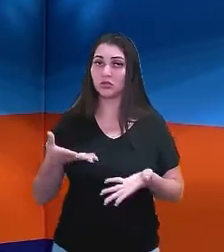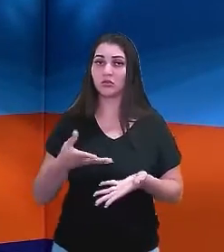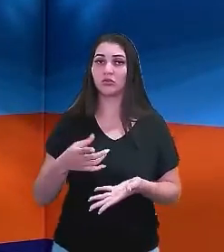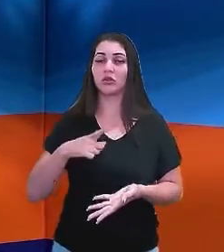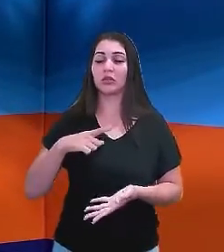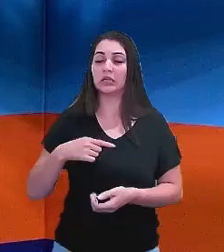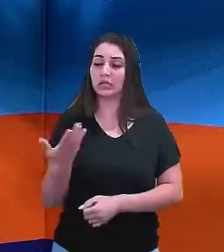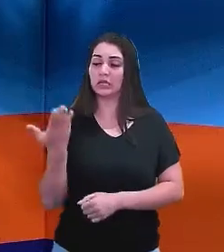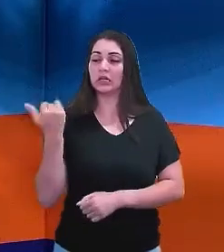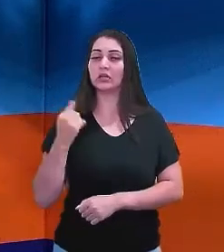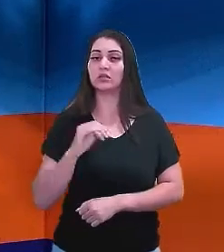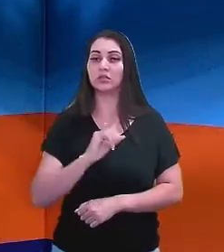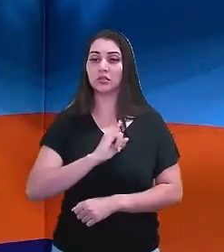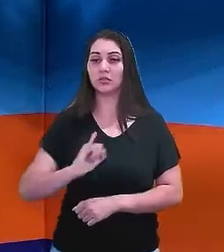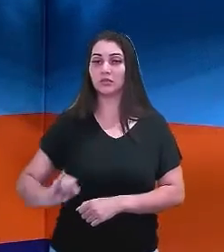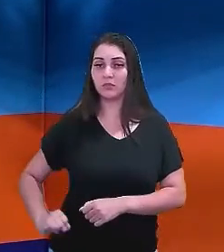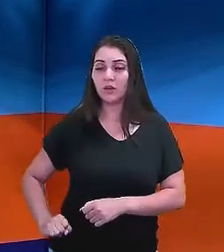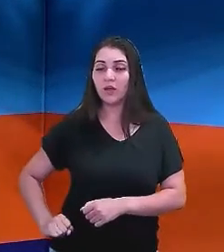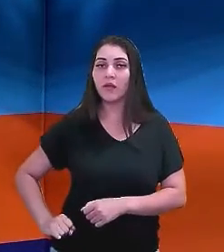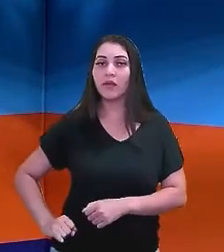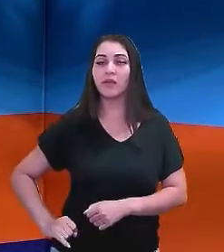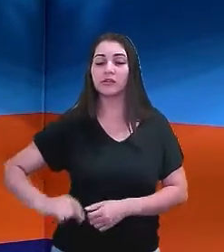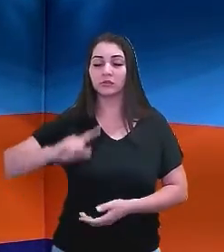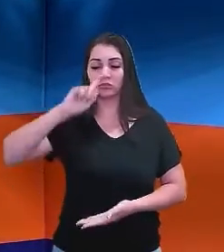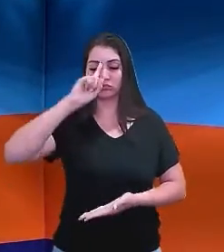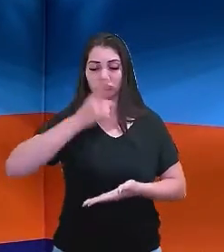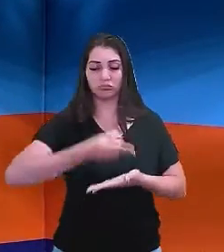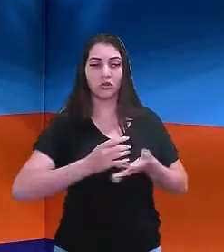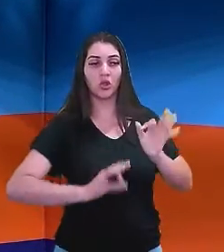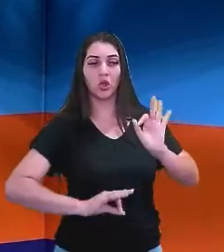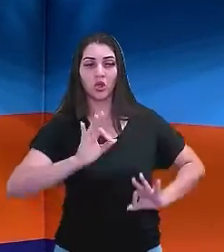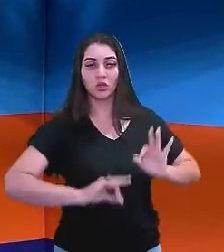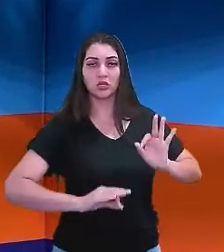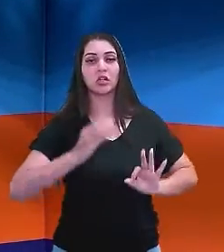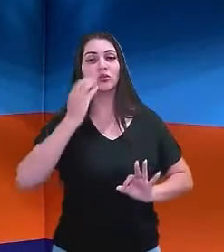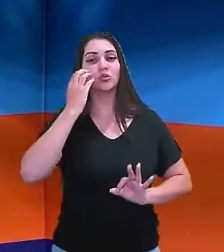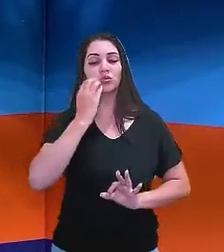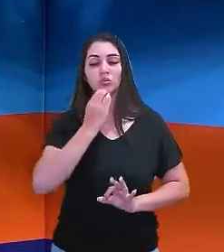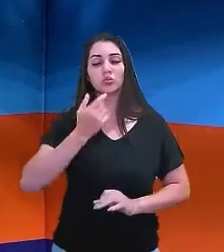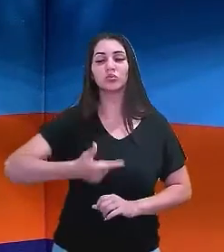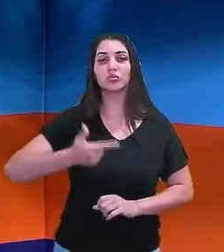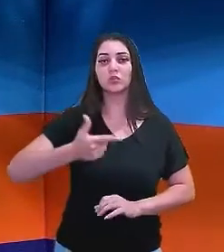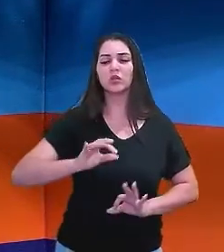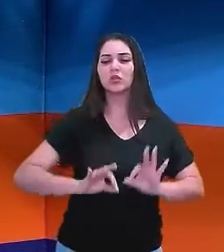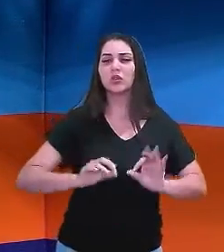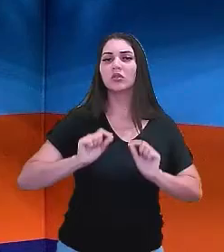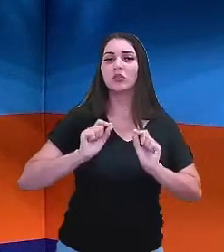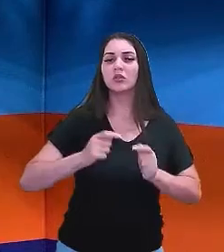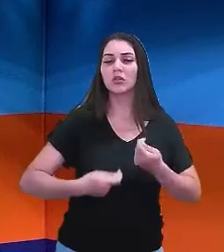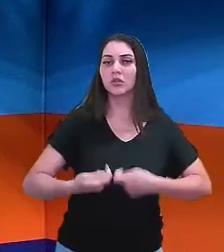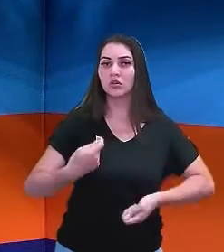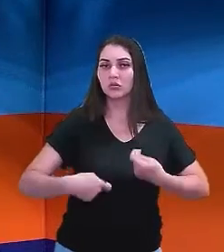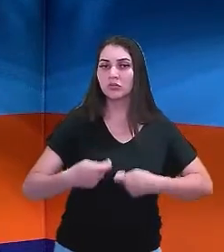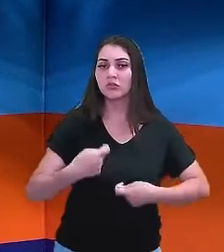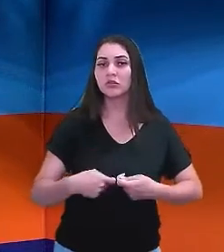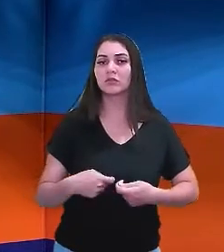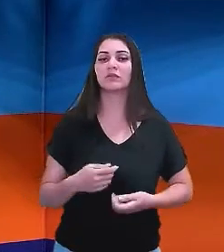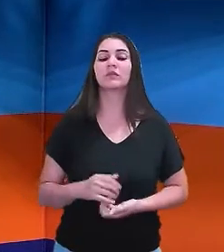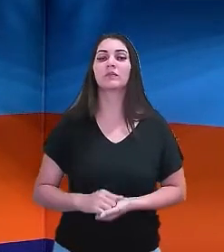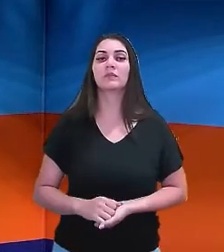Existia um império governado por um imperador, que no caso Dom Pedro II, e que organizava